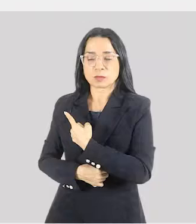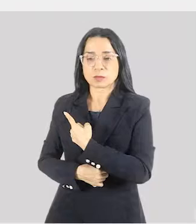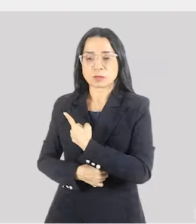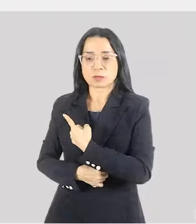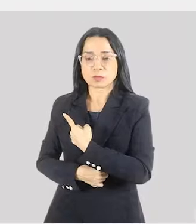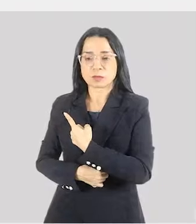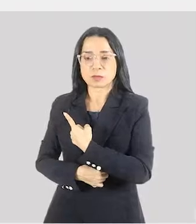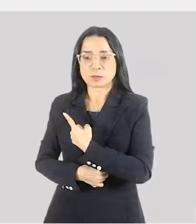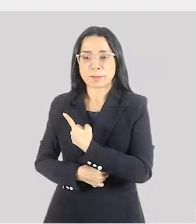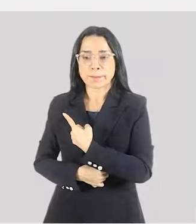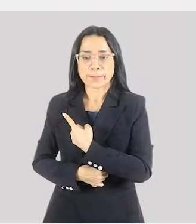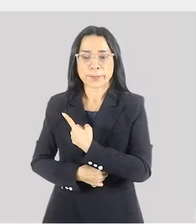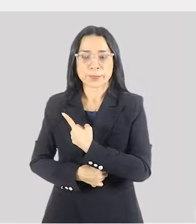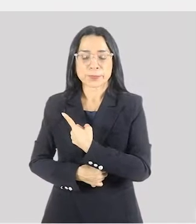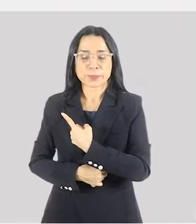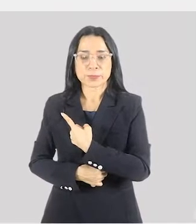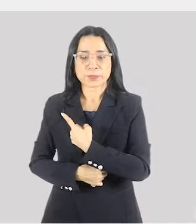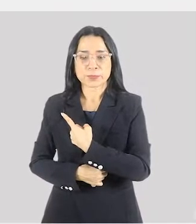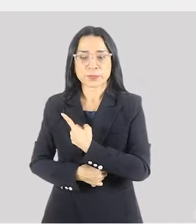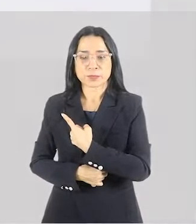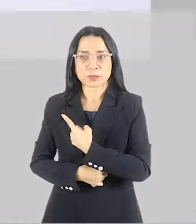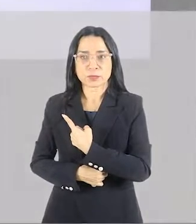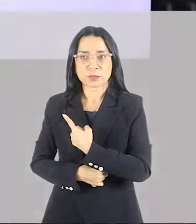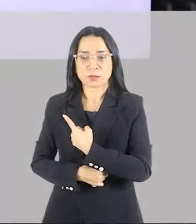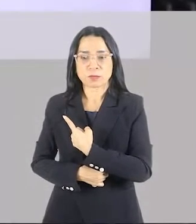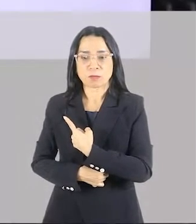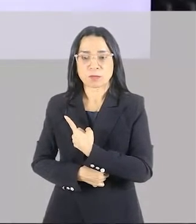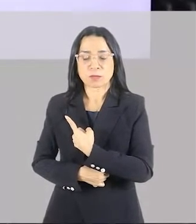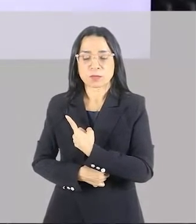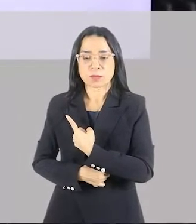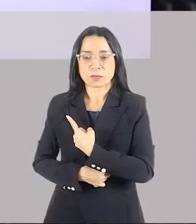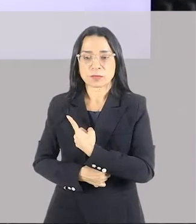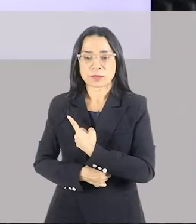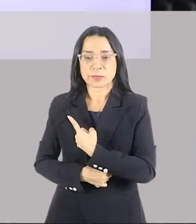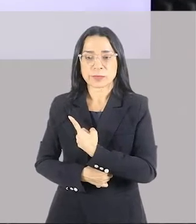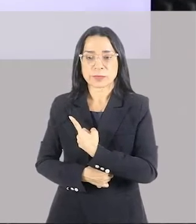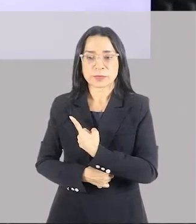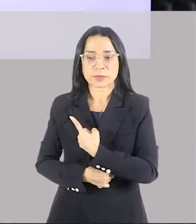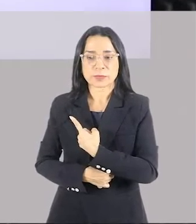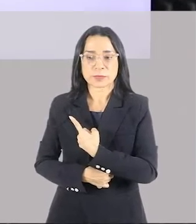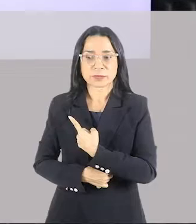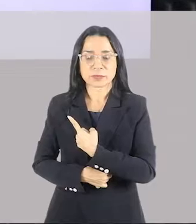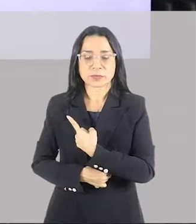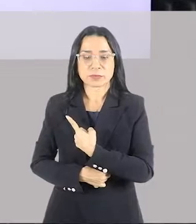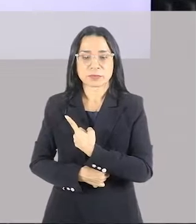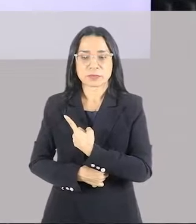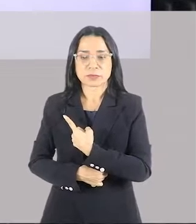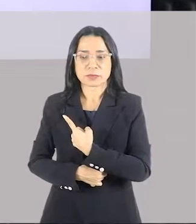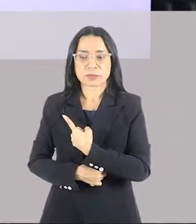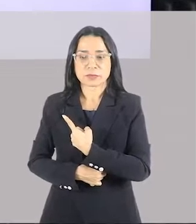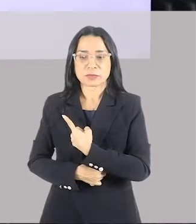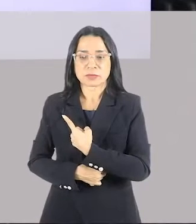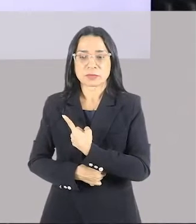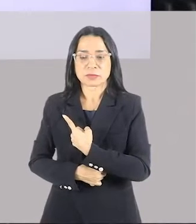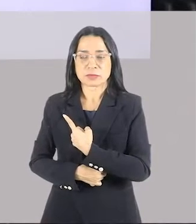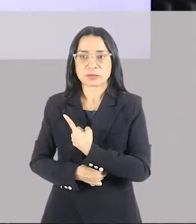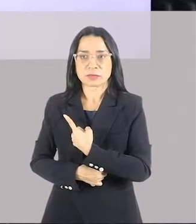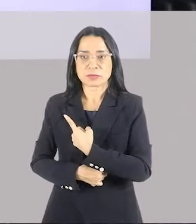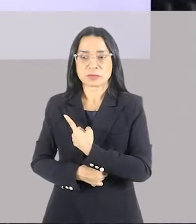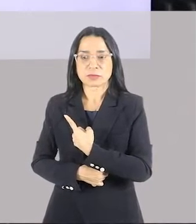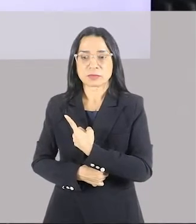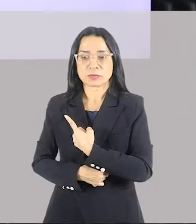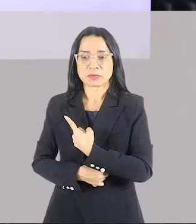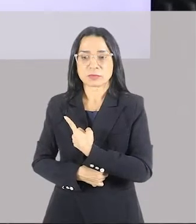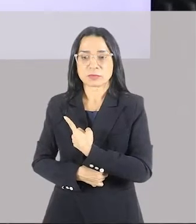Lei 8987 de 95, consistindo na delegação de serviço público a particulares,